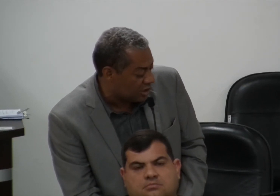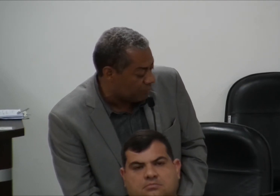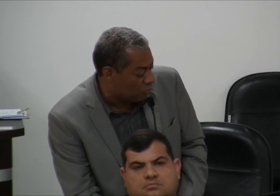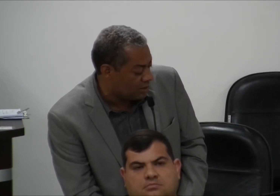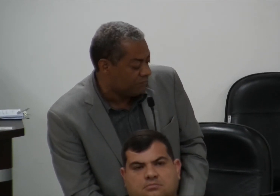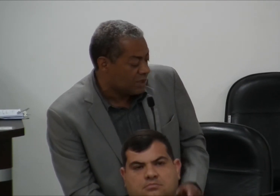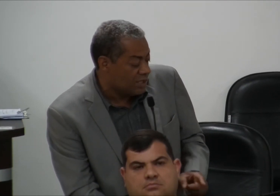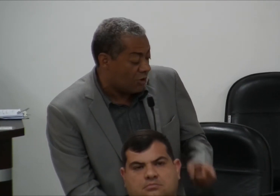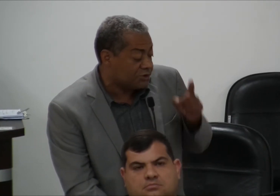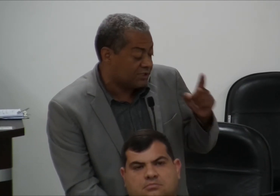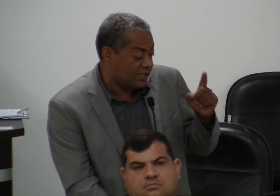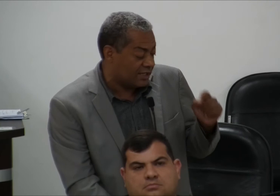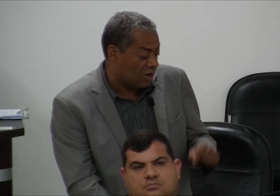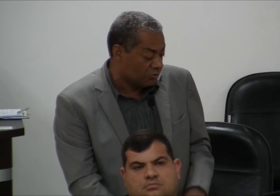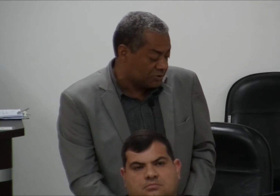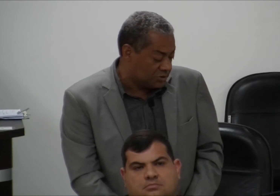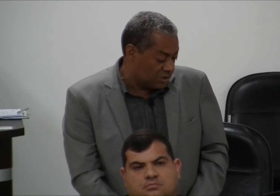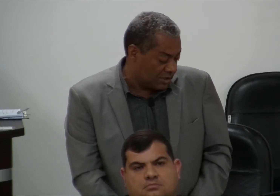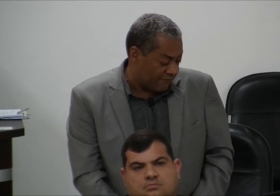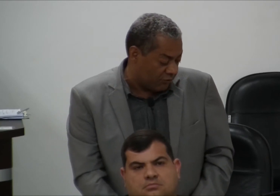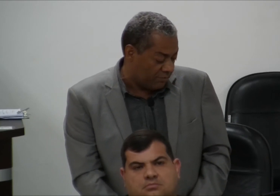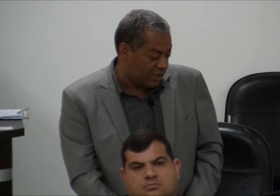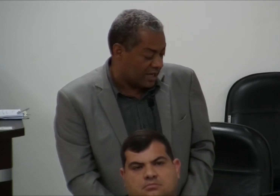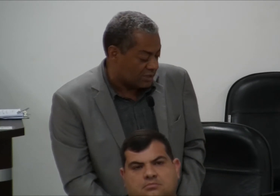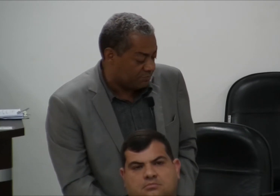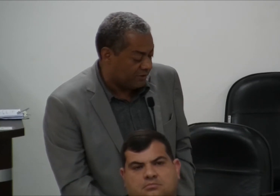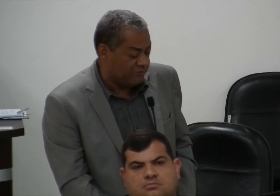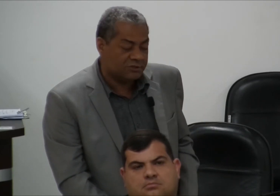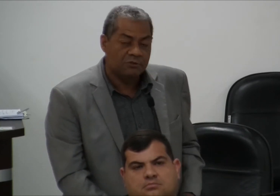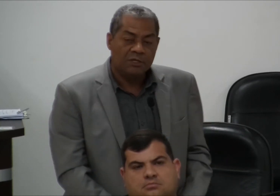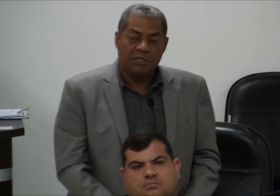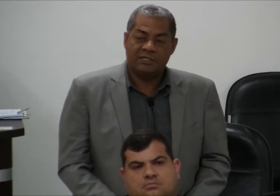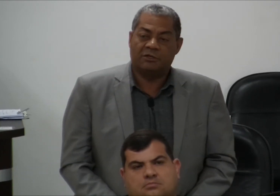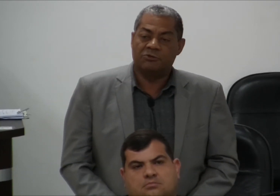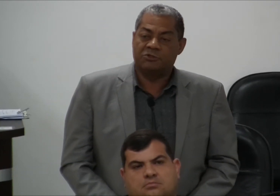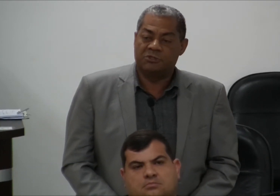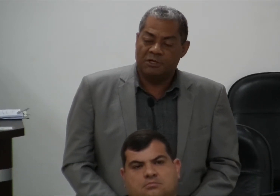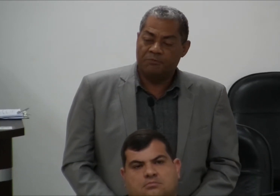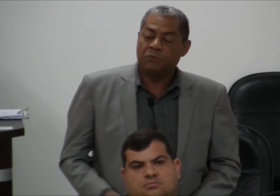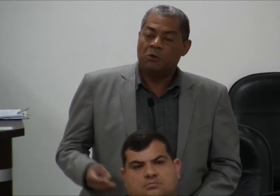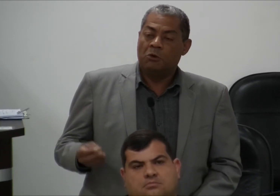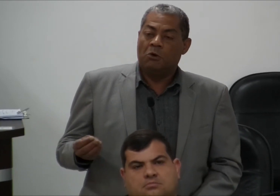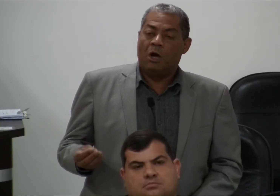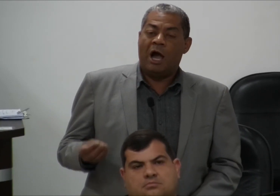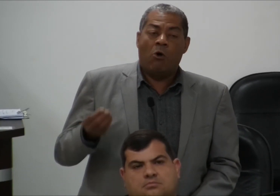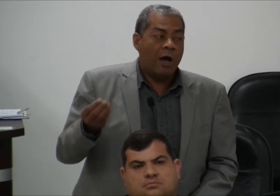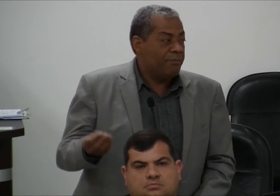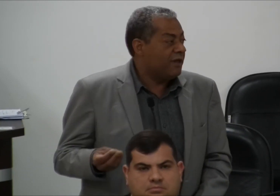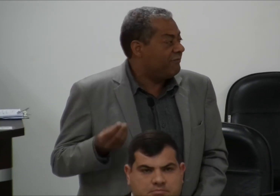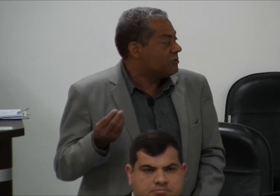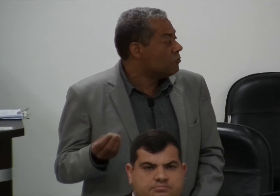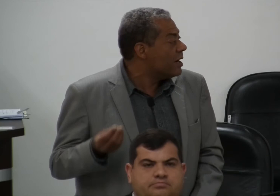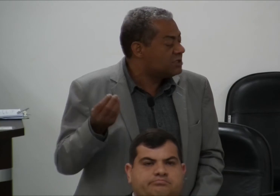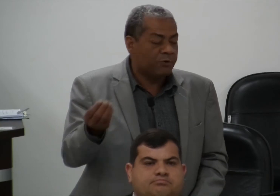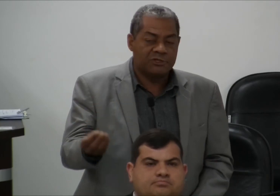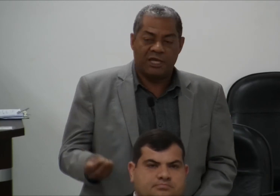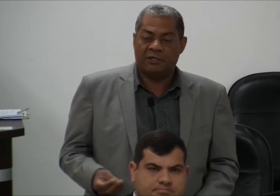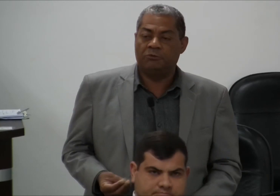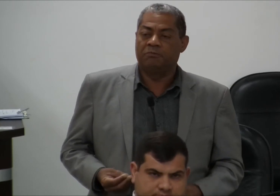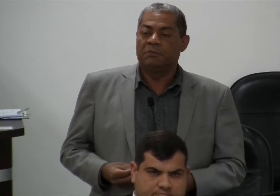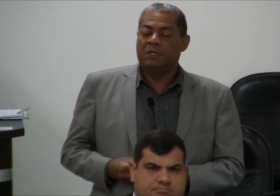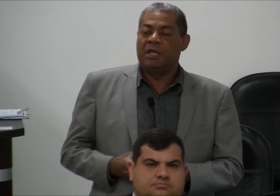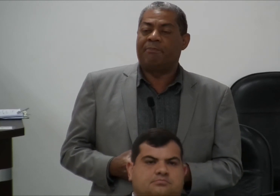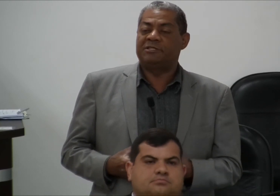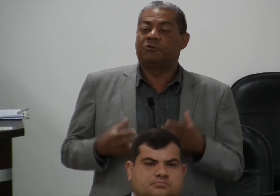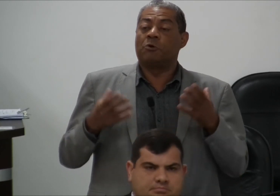Procurador-Geral da República e aos cidadãos, na forma em caso previsto nesta Constituição. A OAB fez um